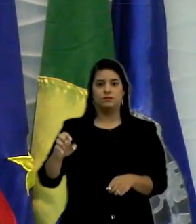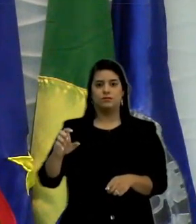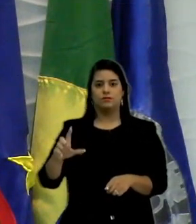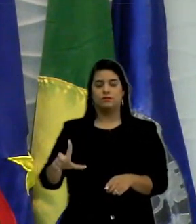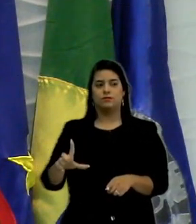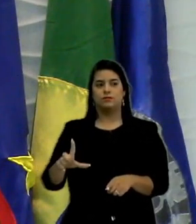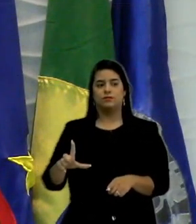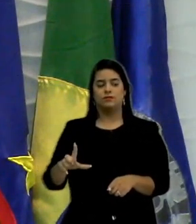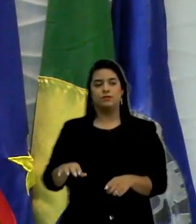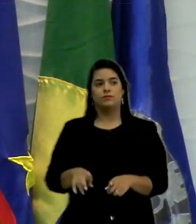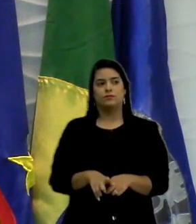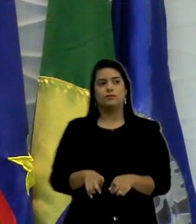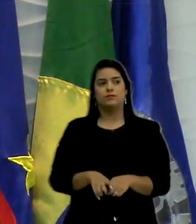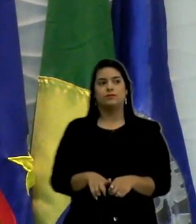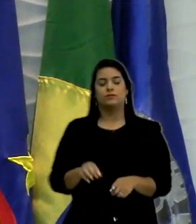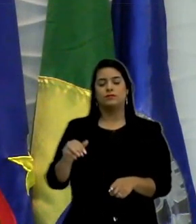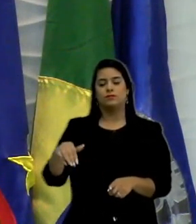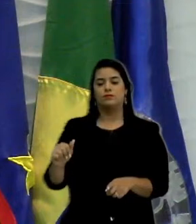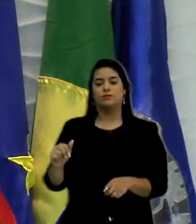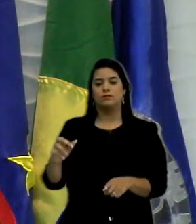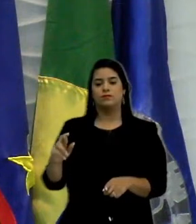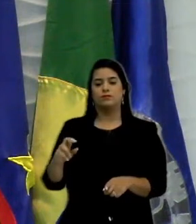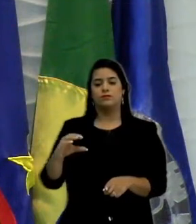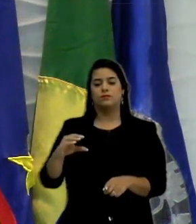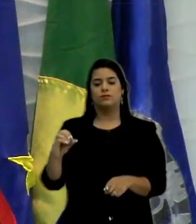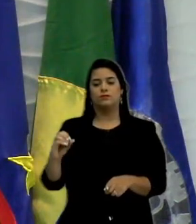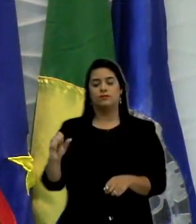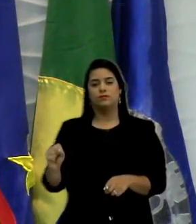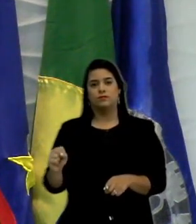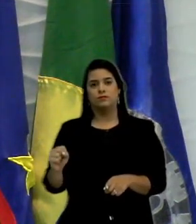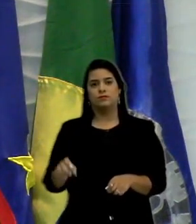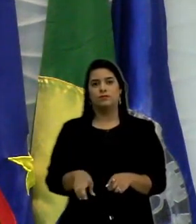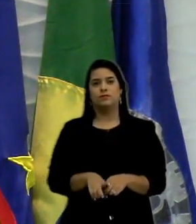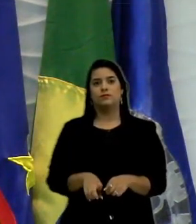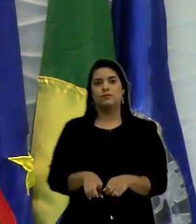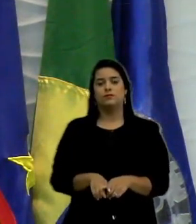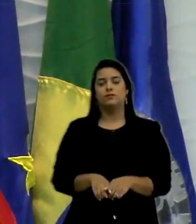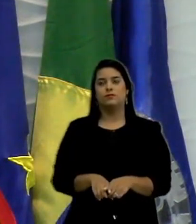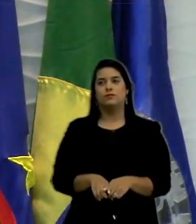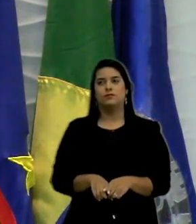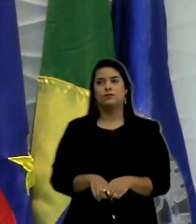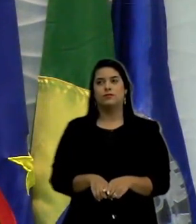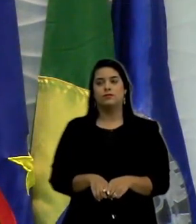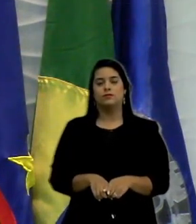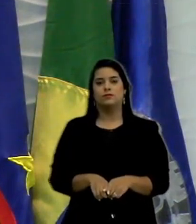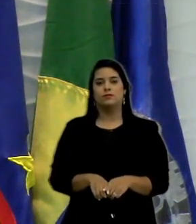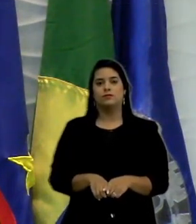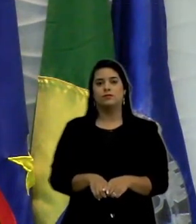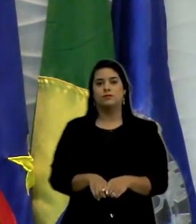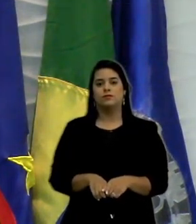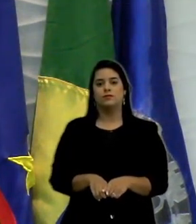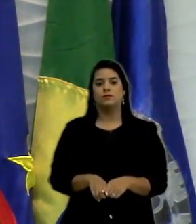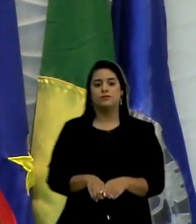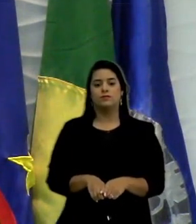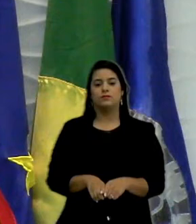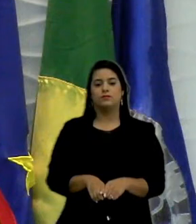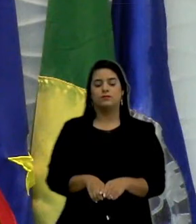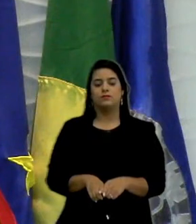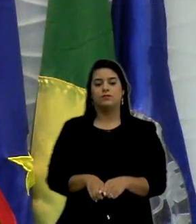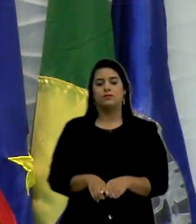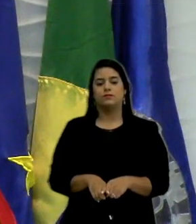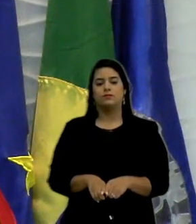casa, Marcos Barreto, do grupo de oração, que mora ali depois do Adair Costa,